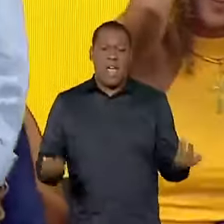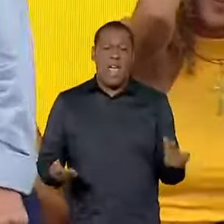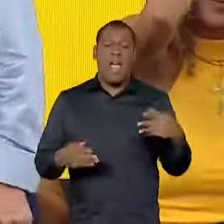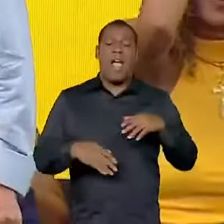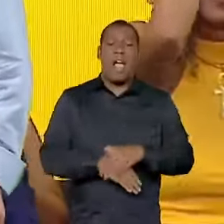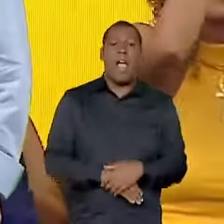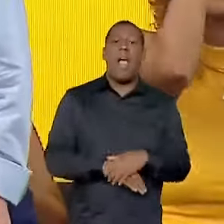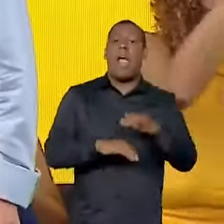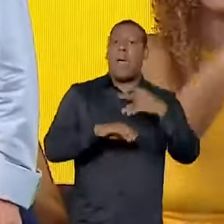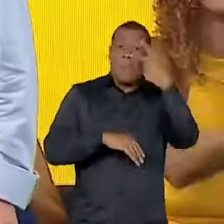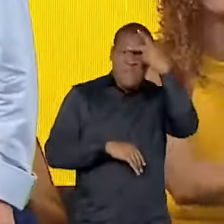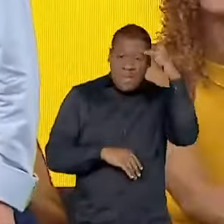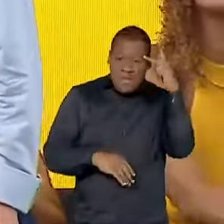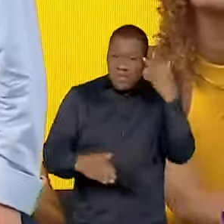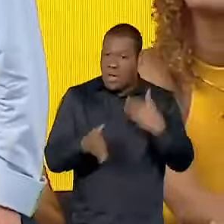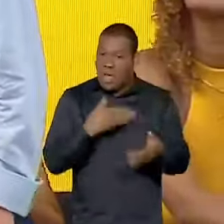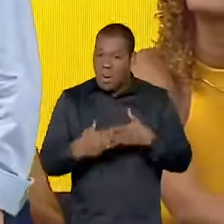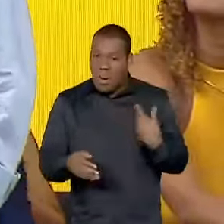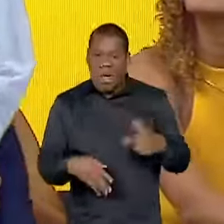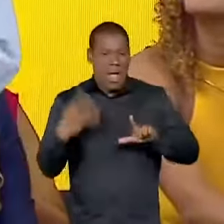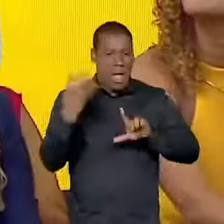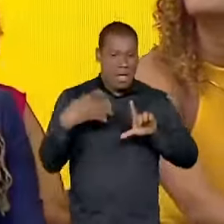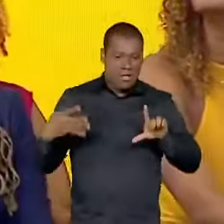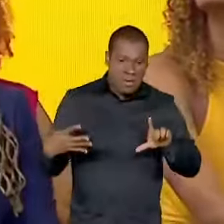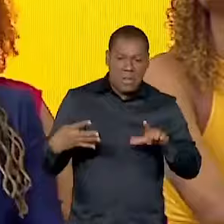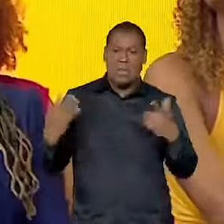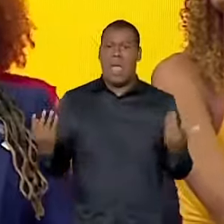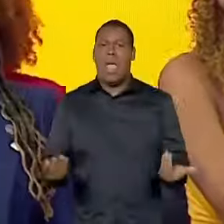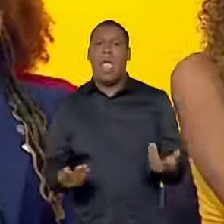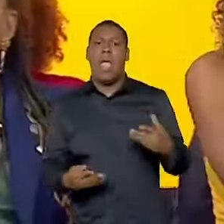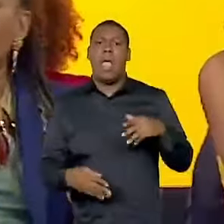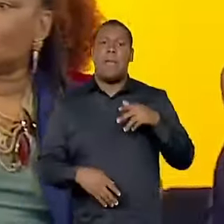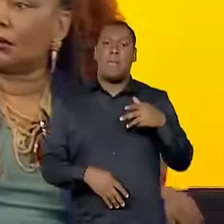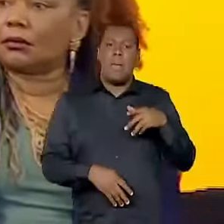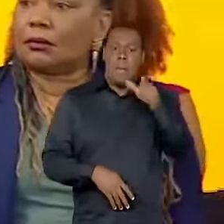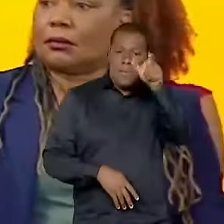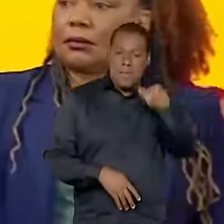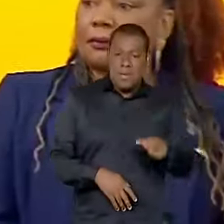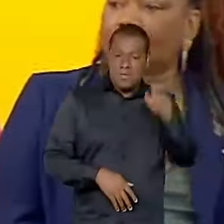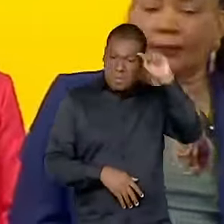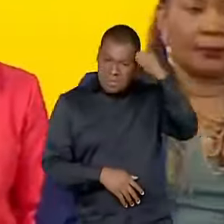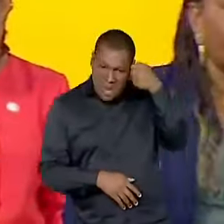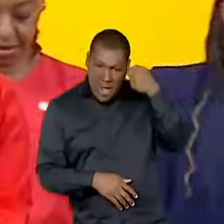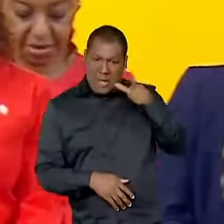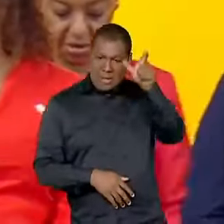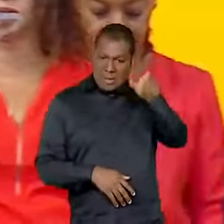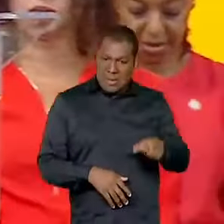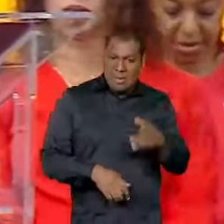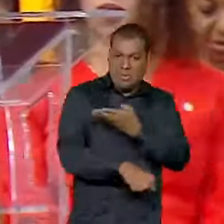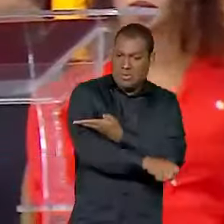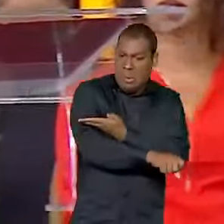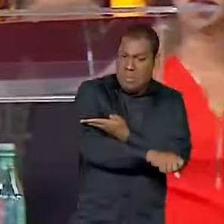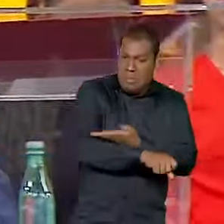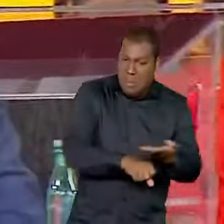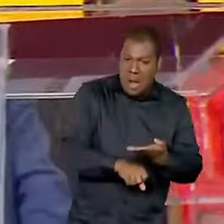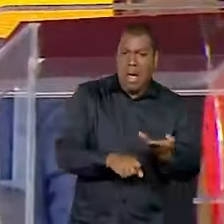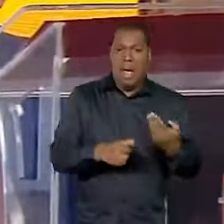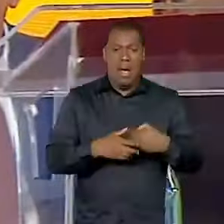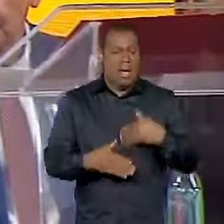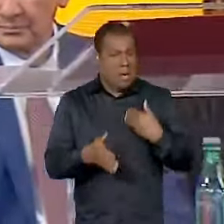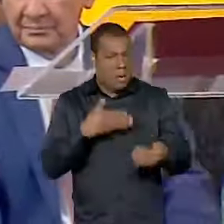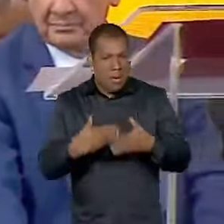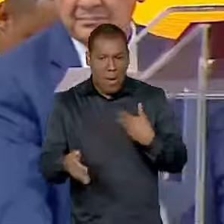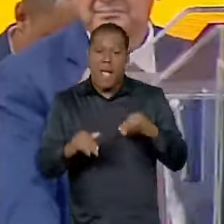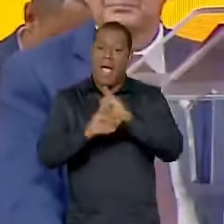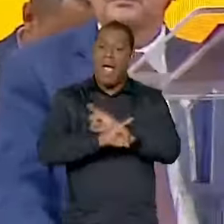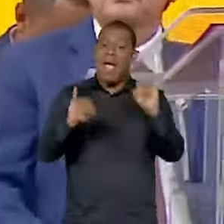para divulgar o programa. Tá? Essa é a primeira coisa que eu queria falar com vocês. A segunda